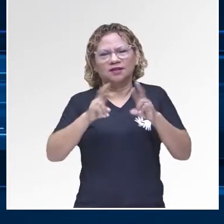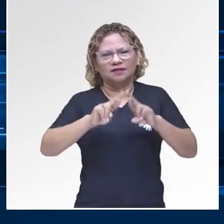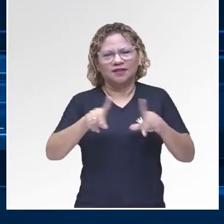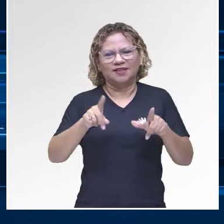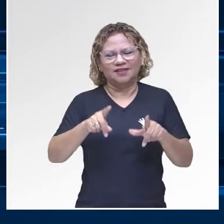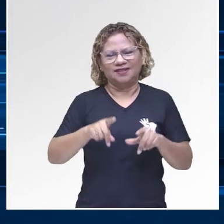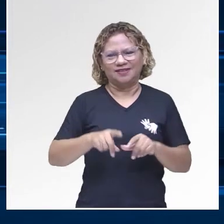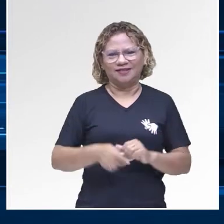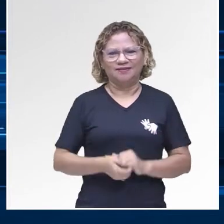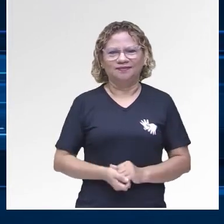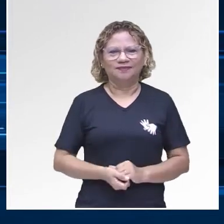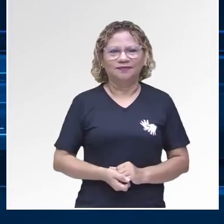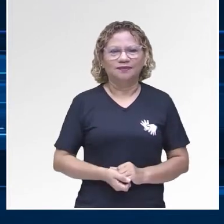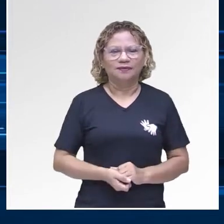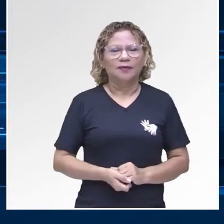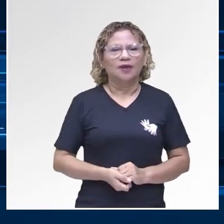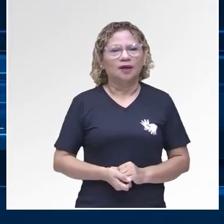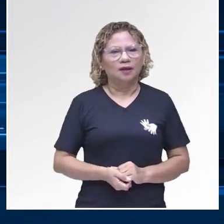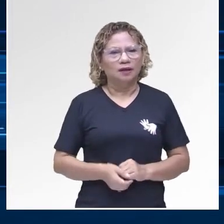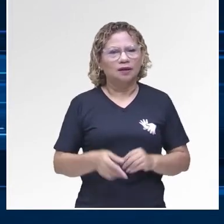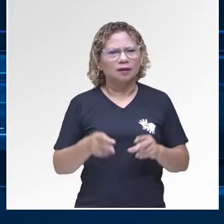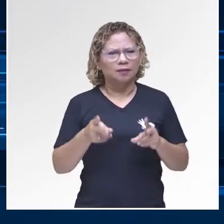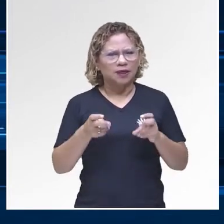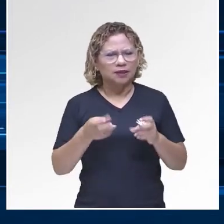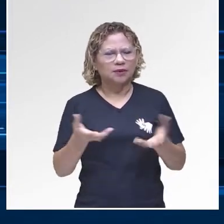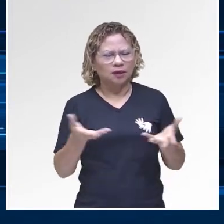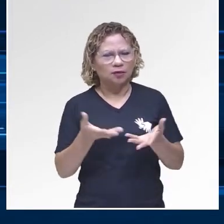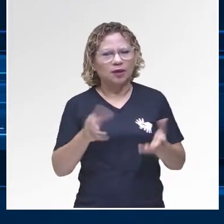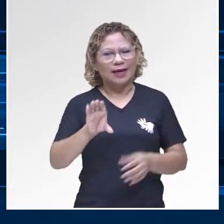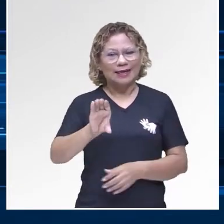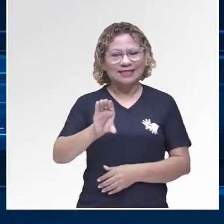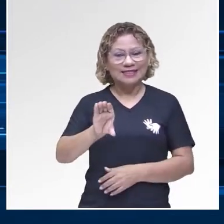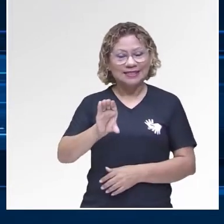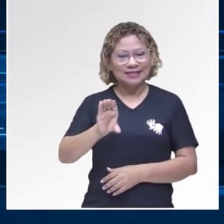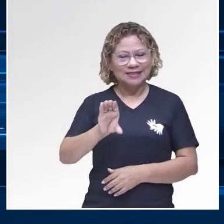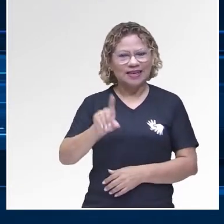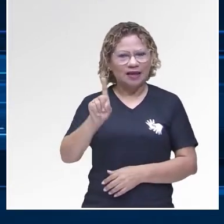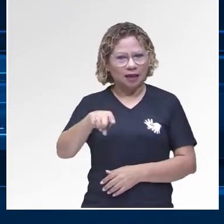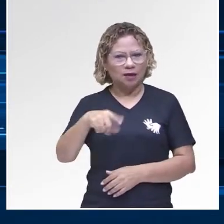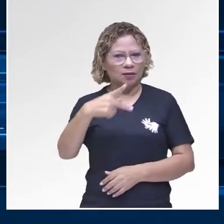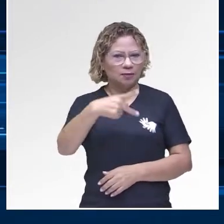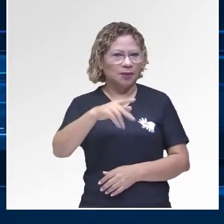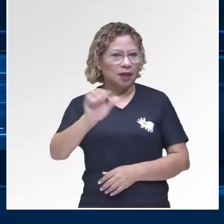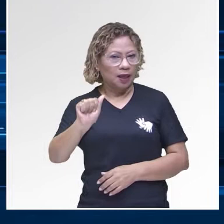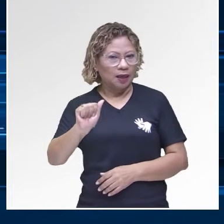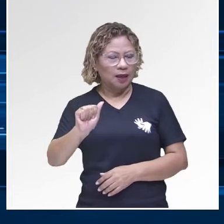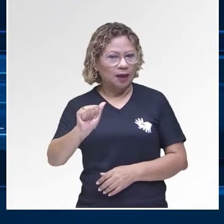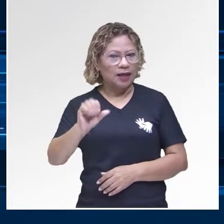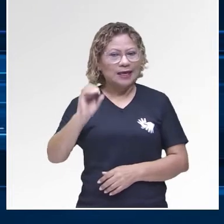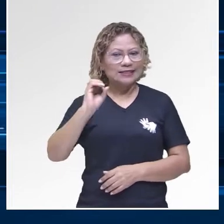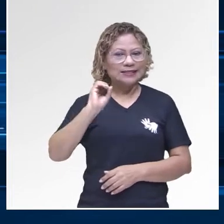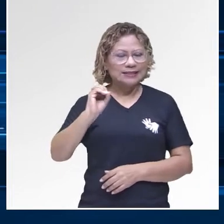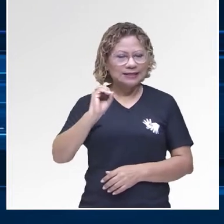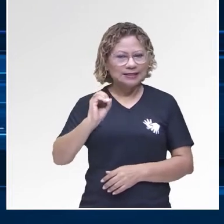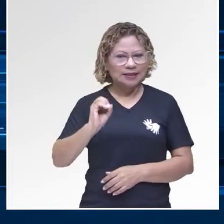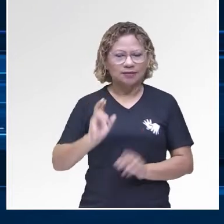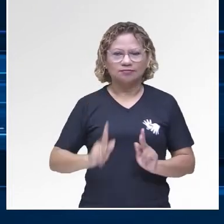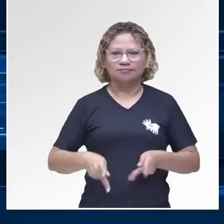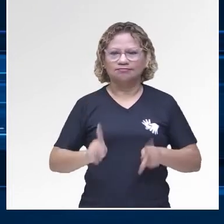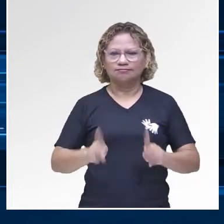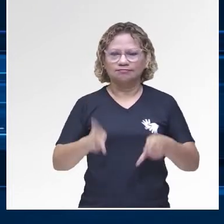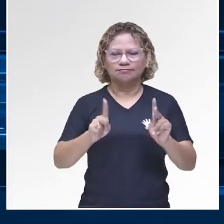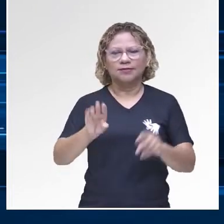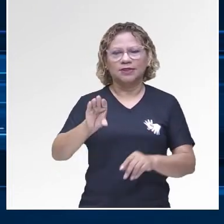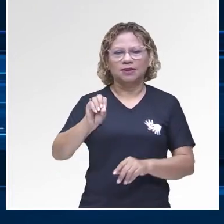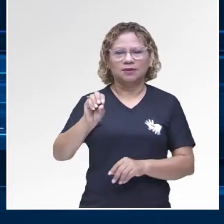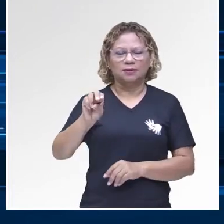PA, né, composta pelos termos 6, 6, 6, 6. É uma PA de razão zero, ou seja, é uma PA constante. Por quê? Se eu